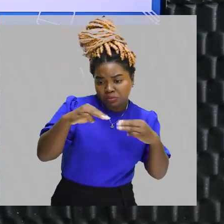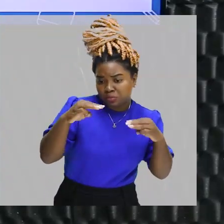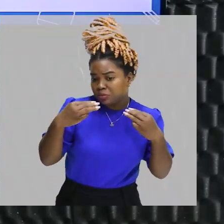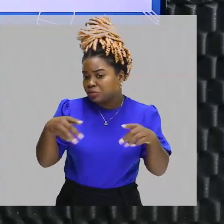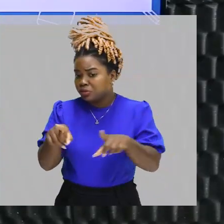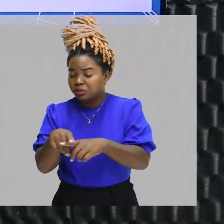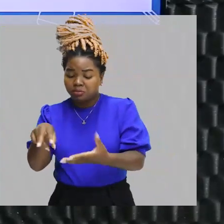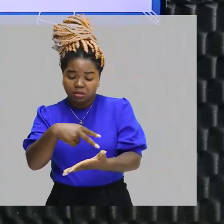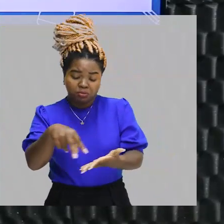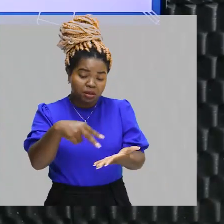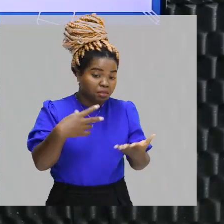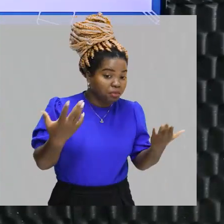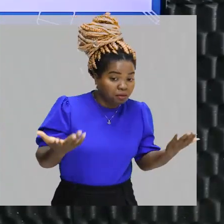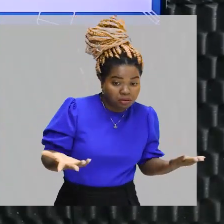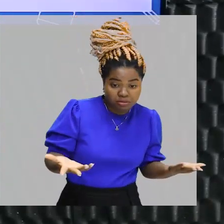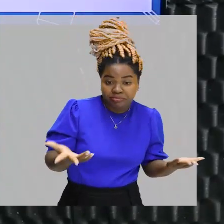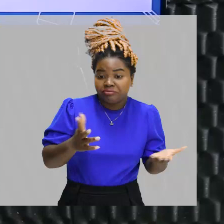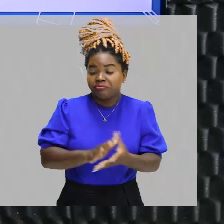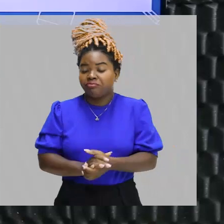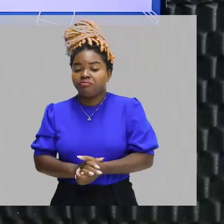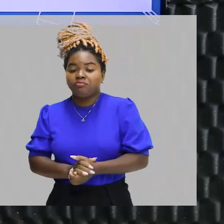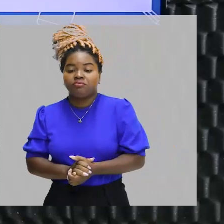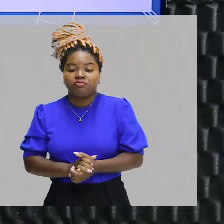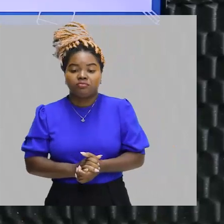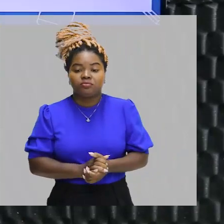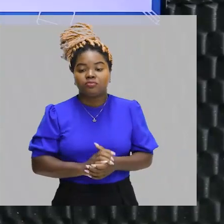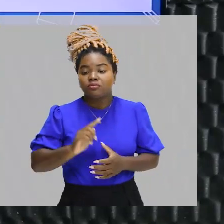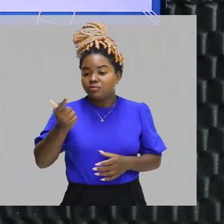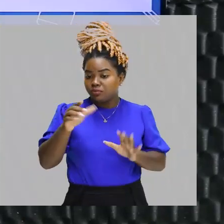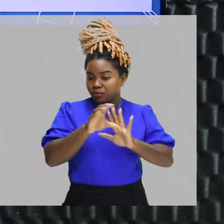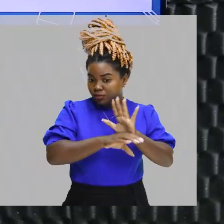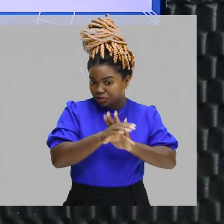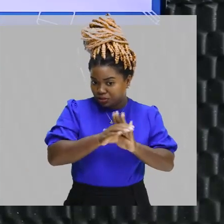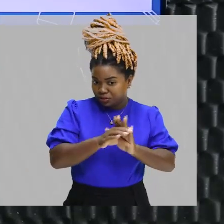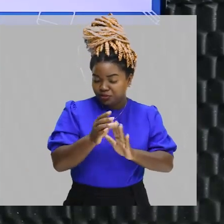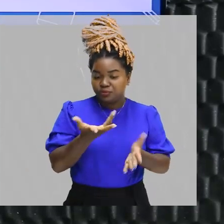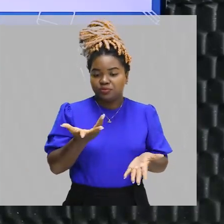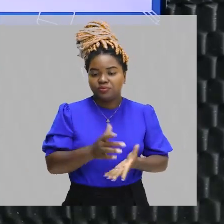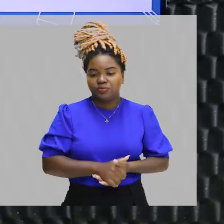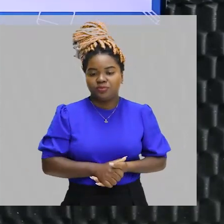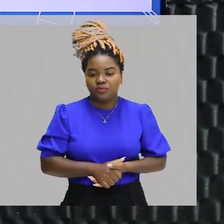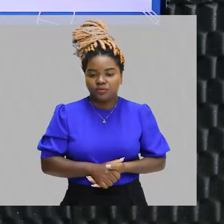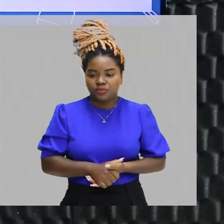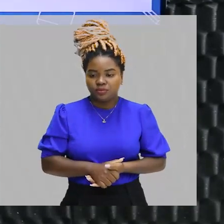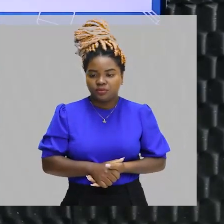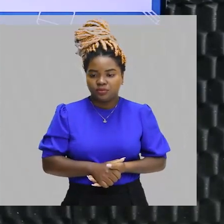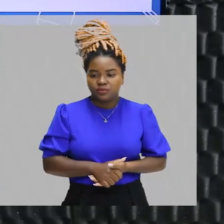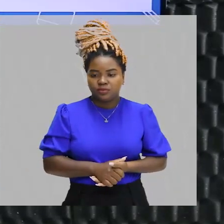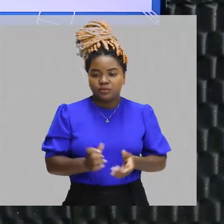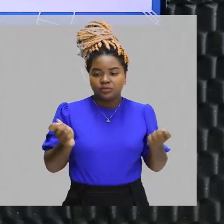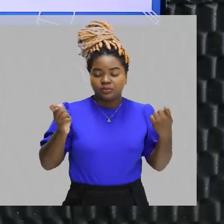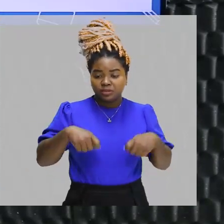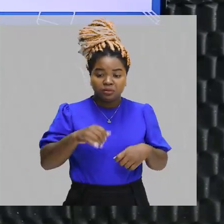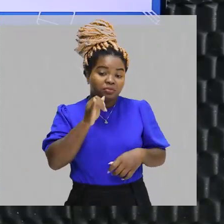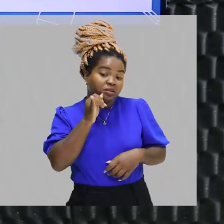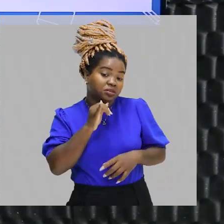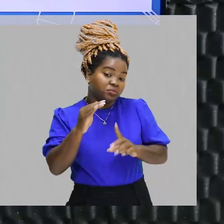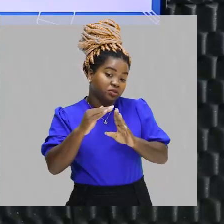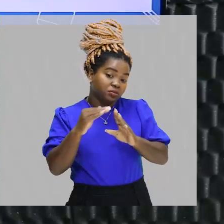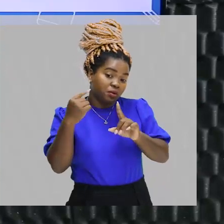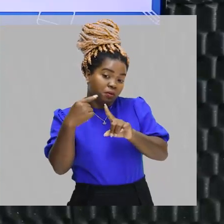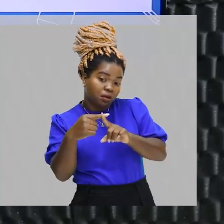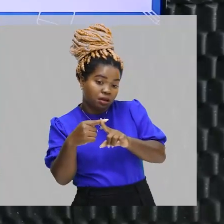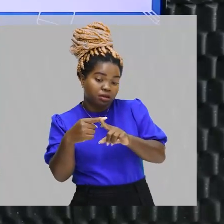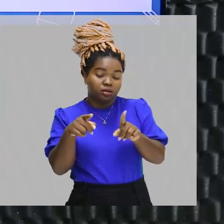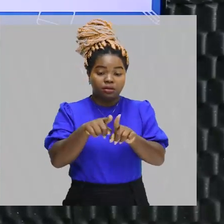para dança performática, dança para espetáculo, que é um outro conceito além da dança. Né? Que pode, por exemplo, ser numa igreja, que pode,